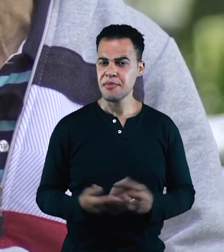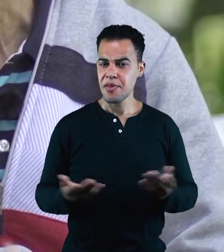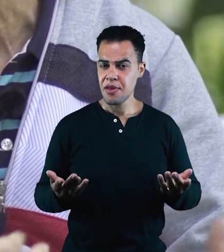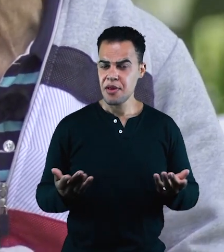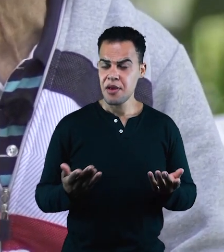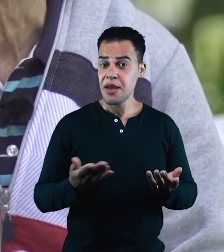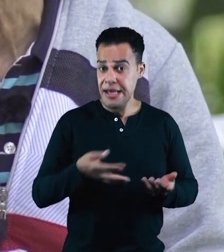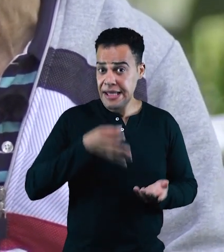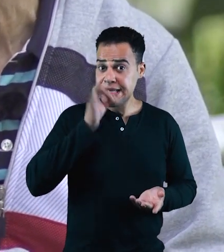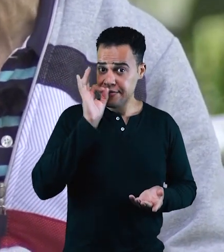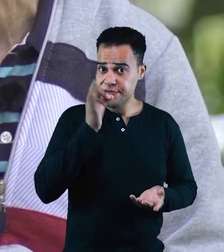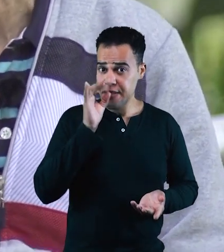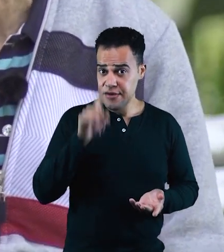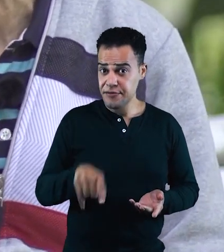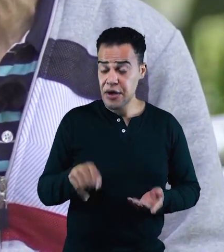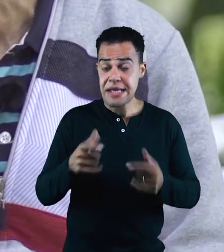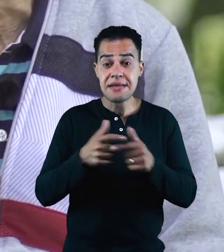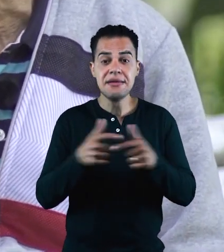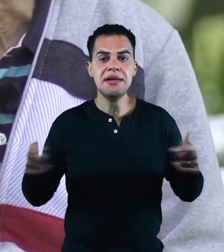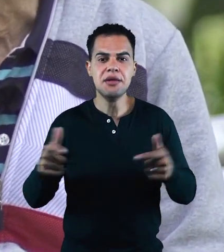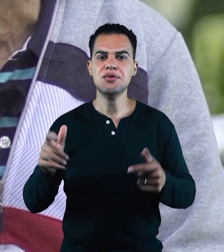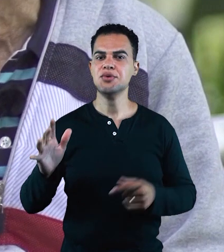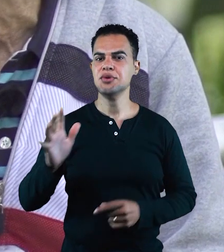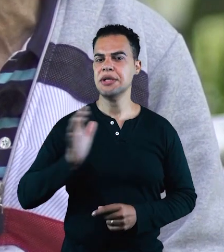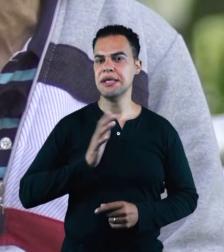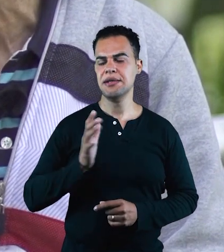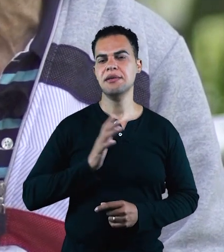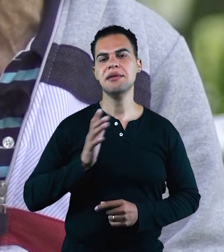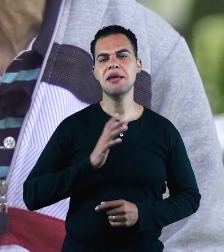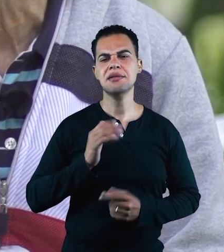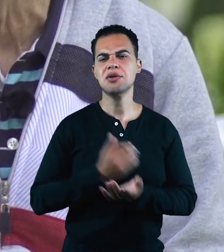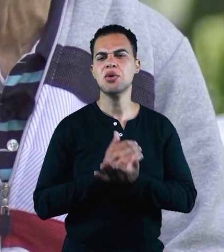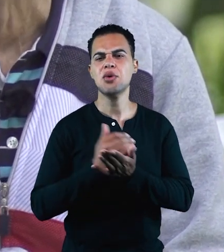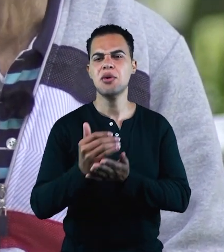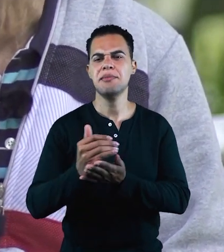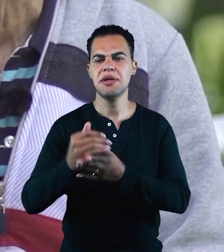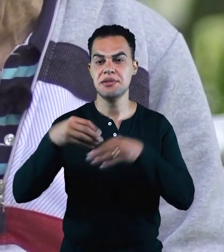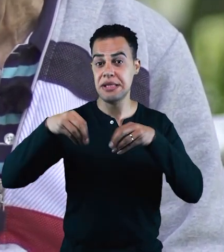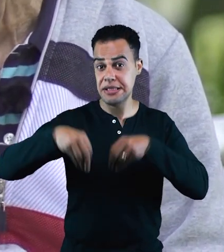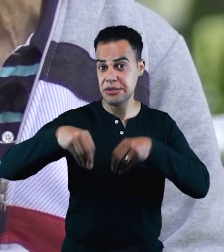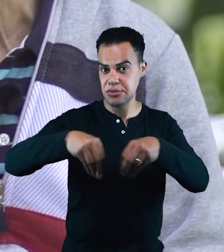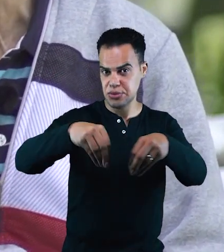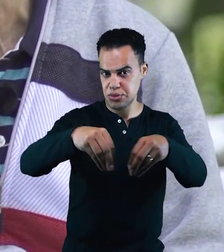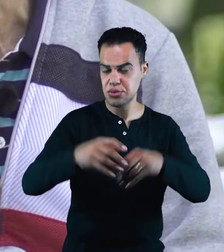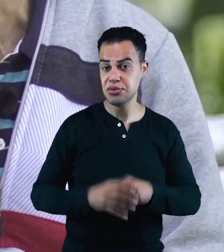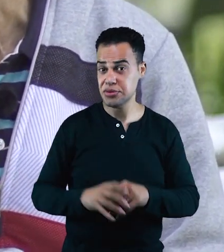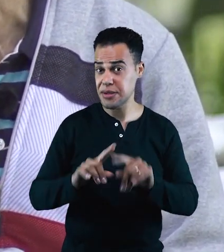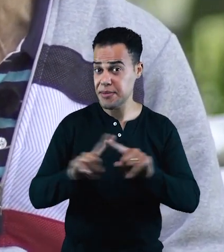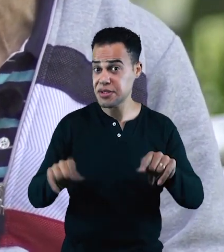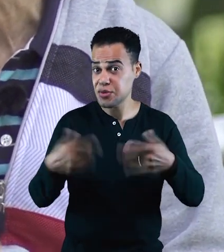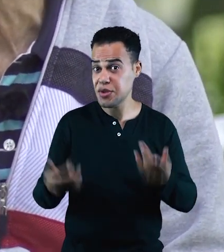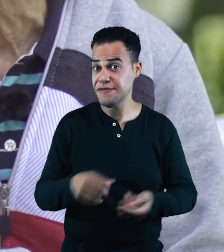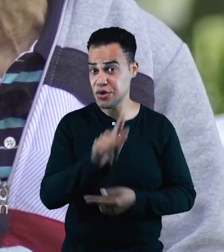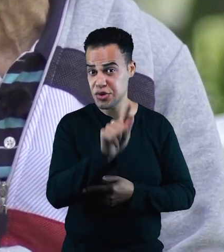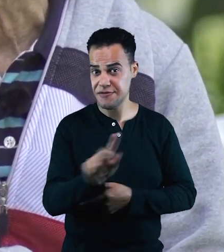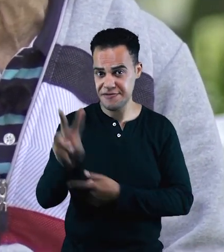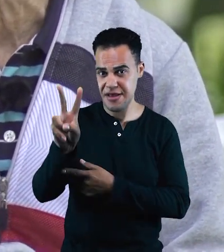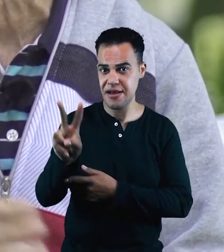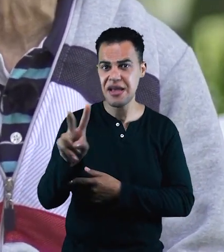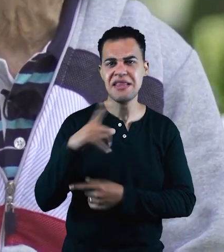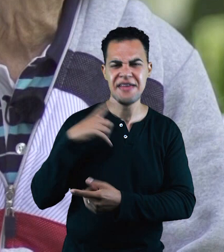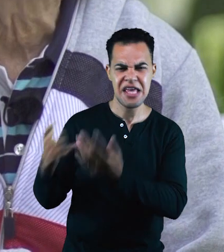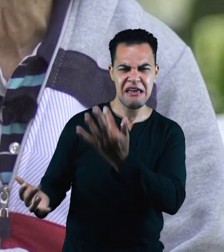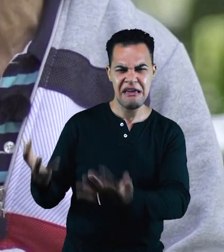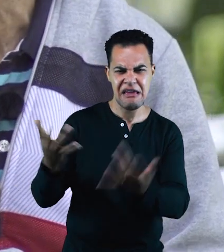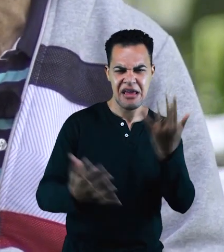O café foi a grande riqueza de Cantagalo no início da agricultura. Só que quando veio o Getúlio, teve aquela